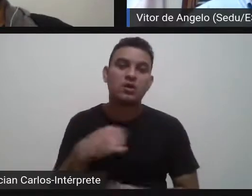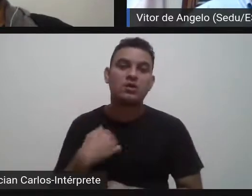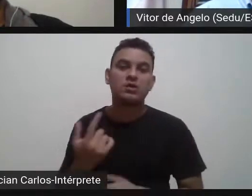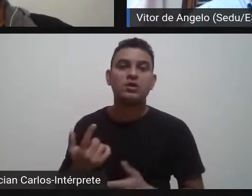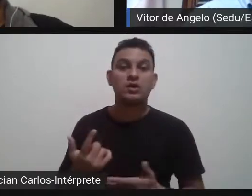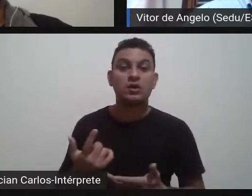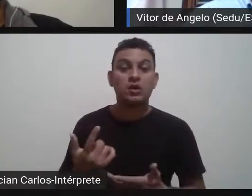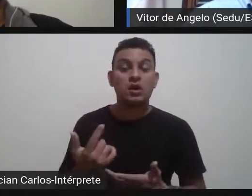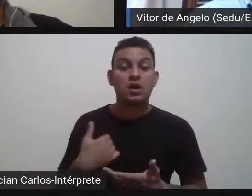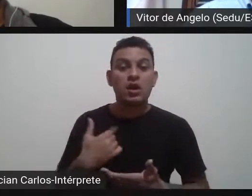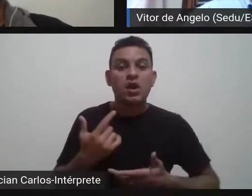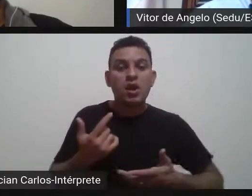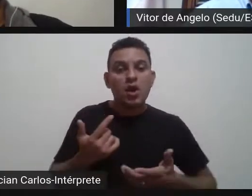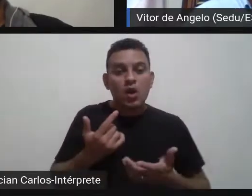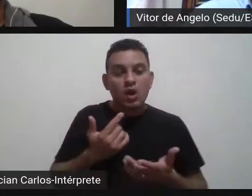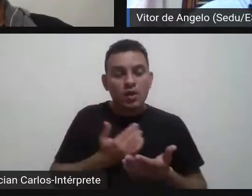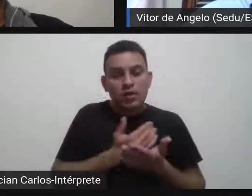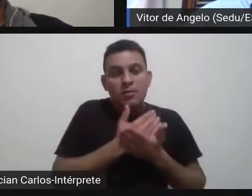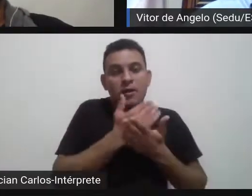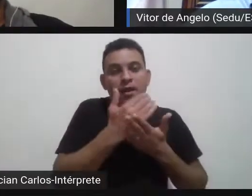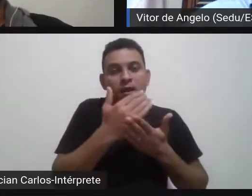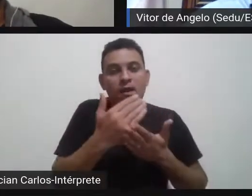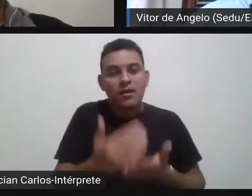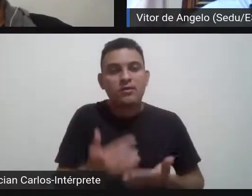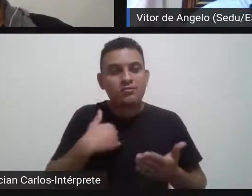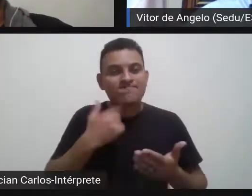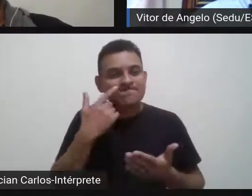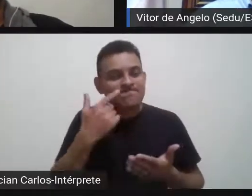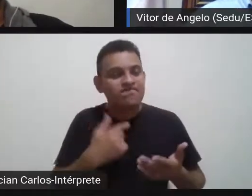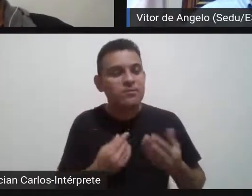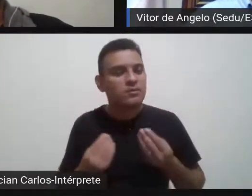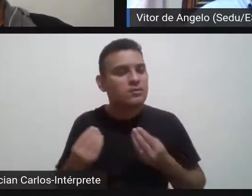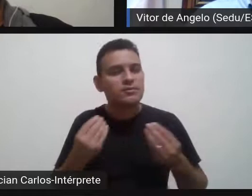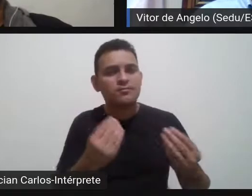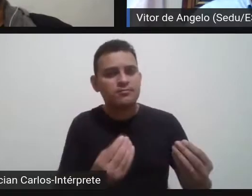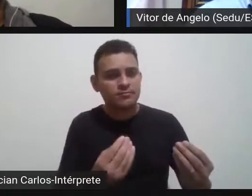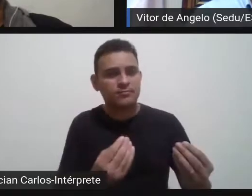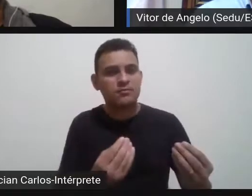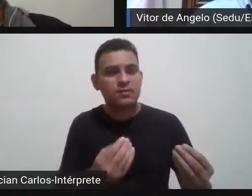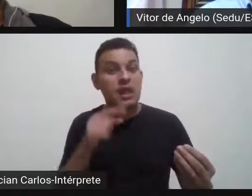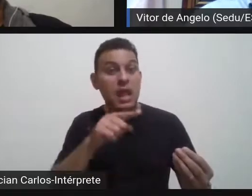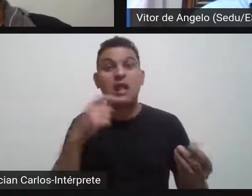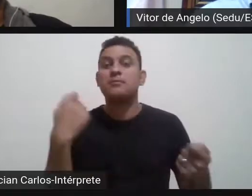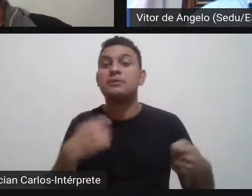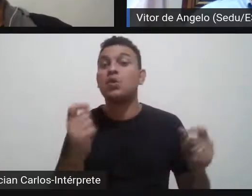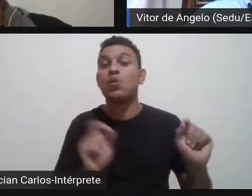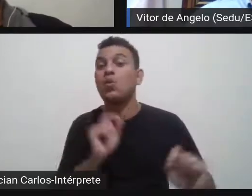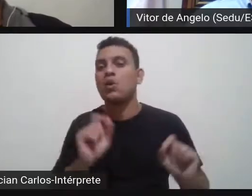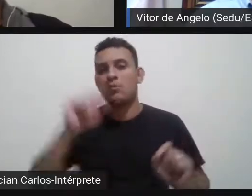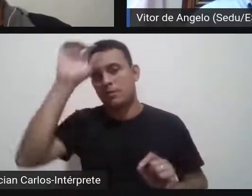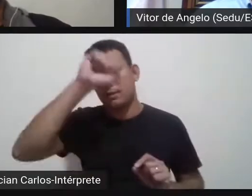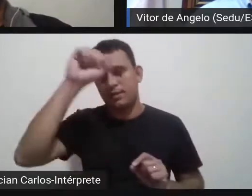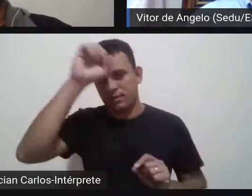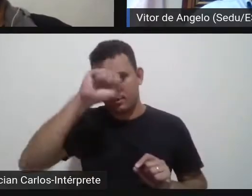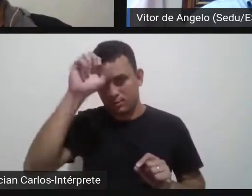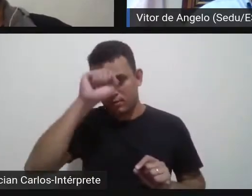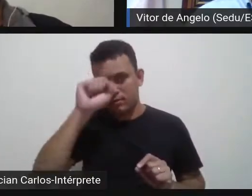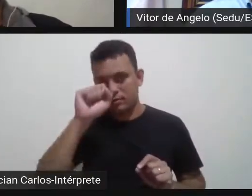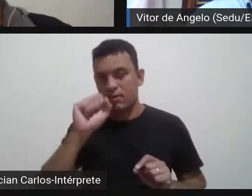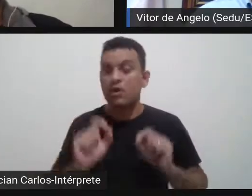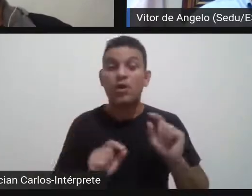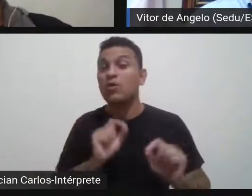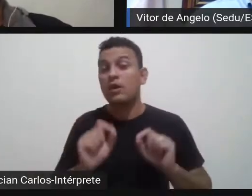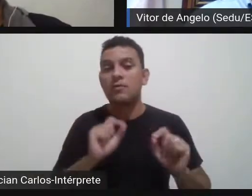a customizar o que você vai oferecer para ele, né? Porque é dentro daquilo que ele precisa para aprender, é dentro daquilo que ele precisa